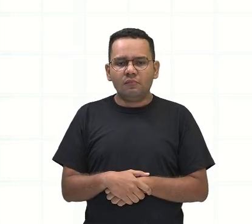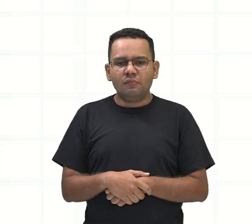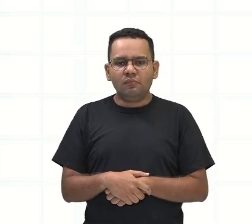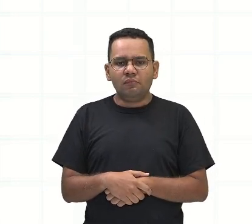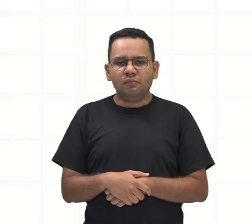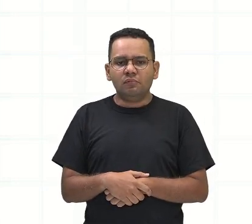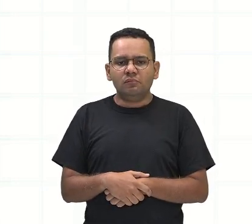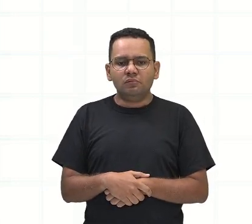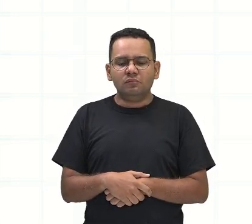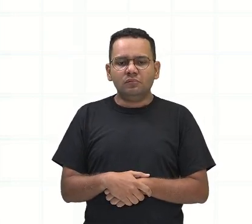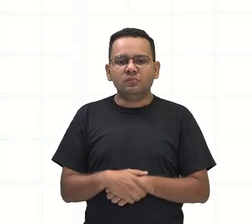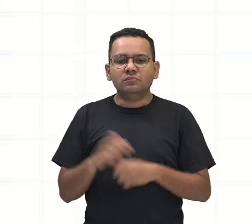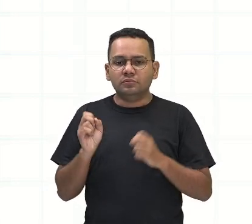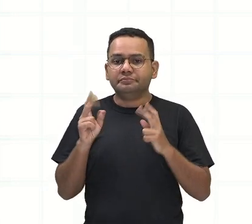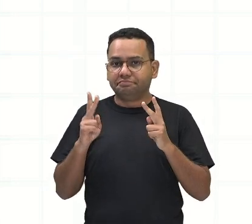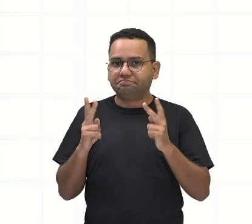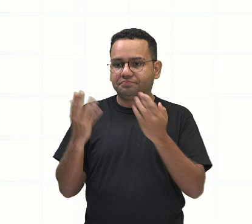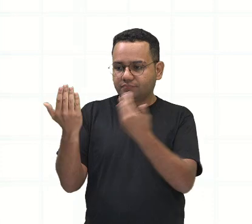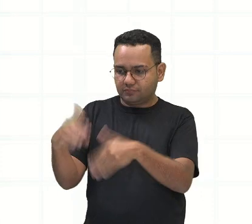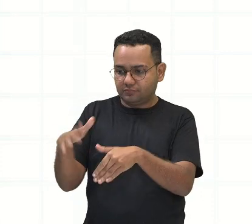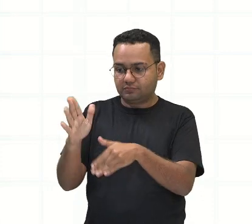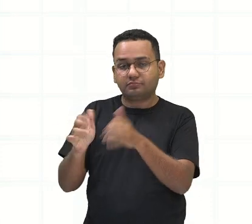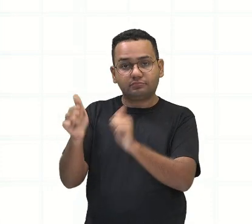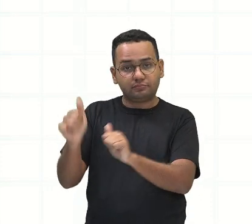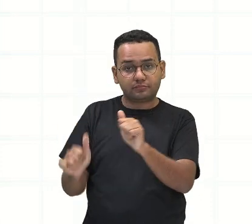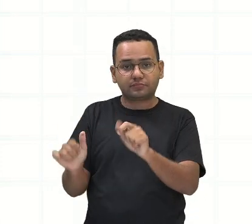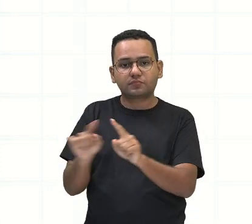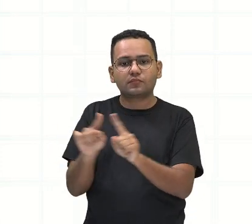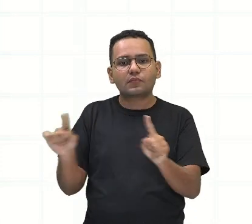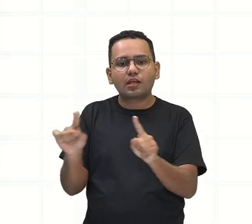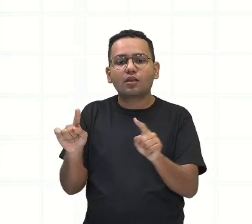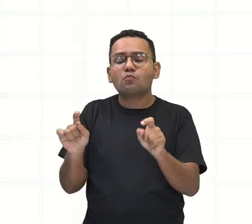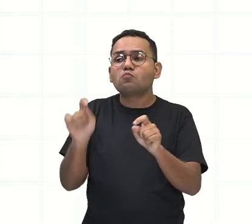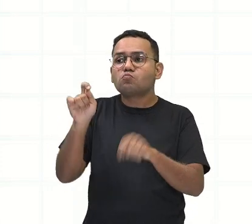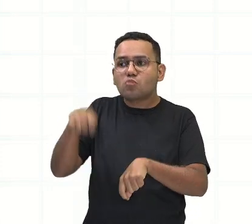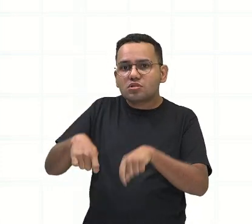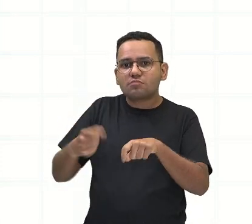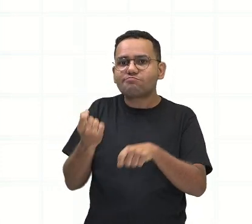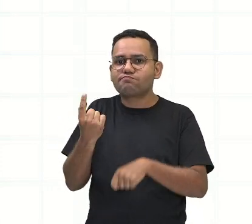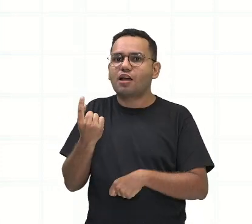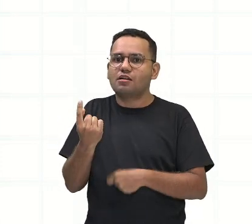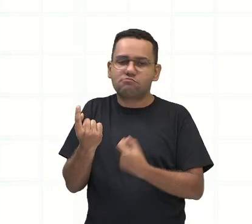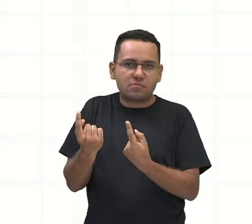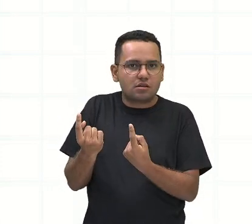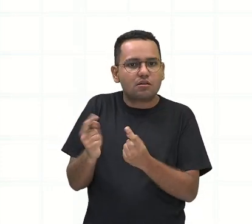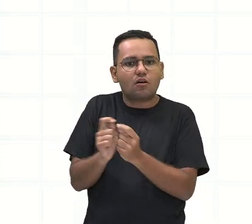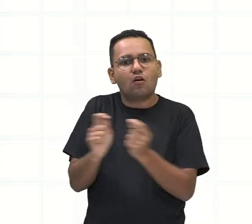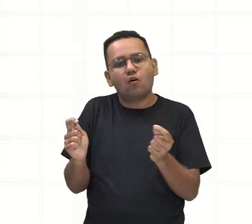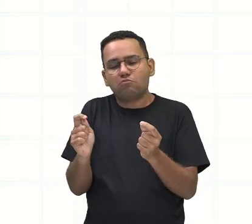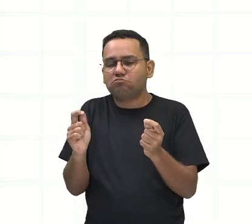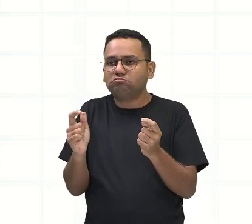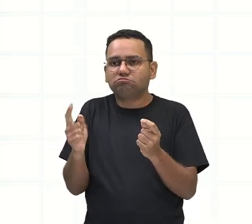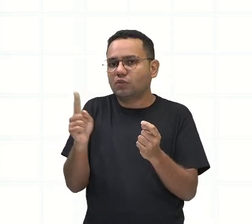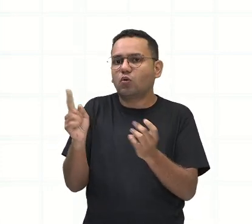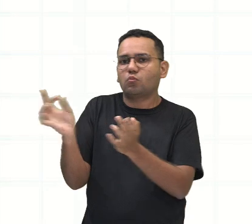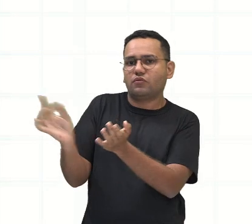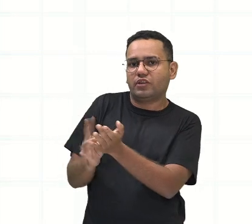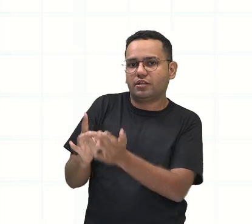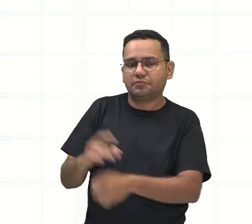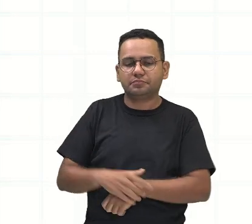né, dela ter feito essa prova como uma possibilidade e não como uma verdade, tá?